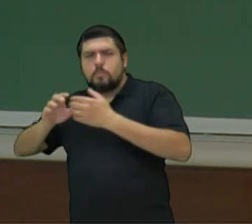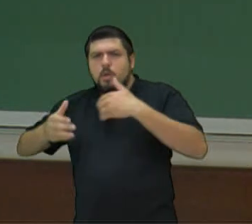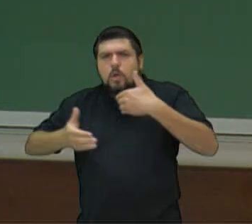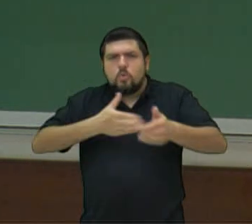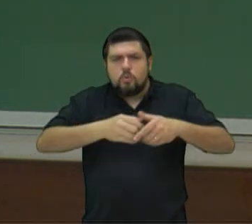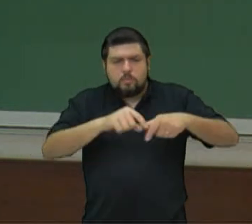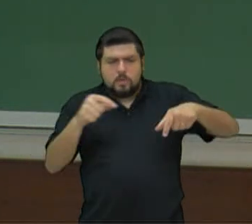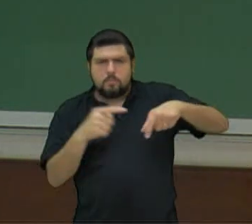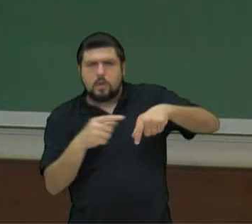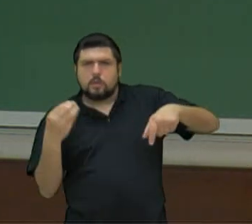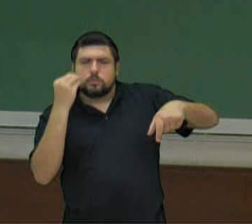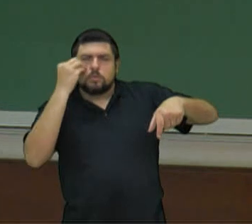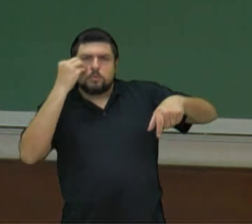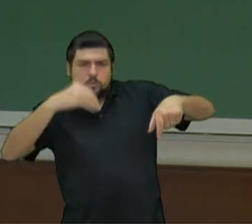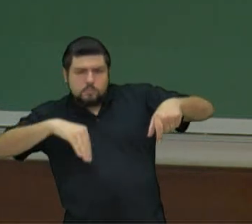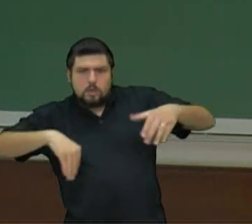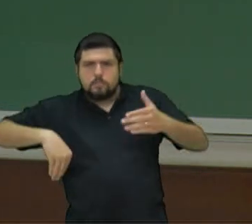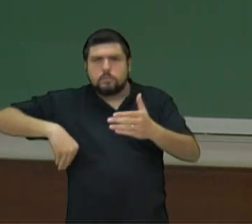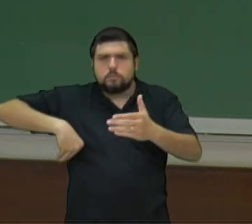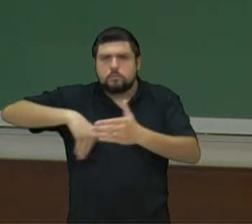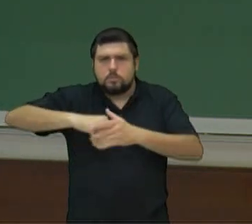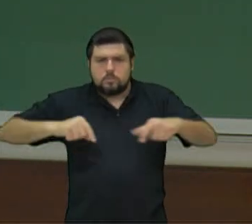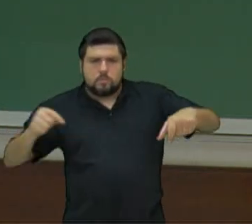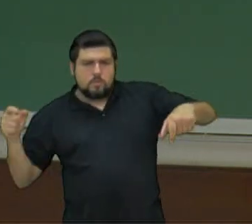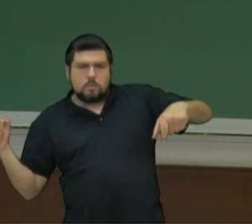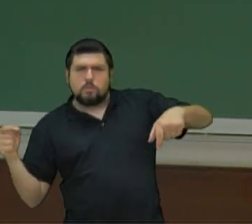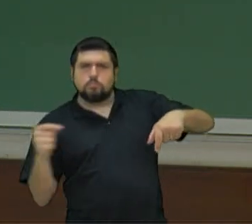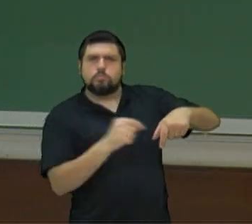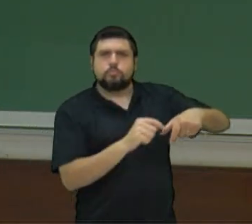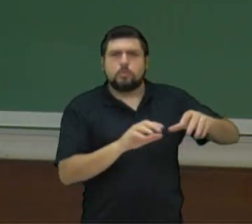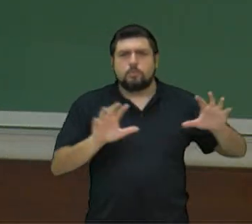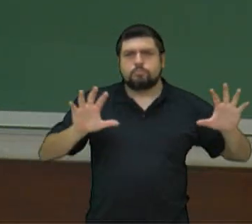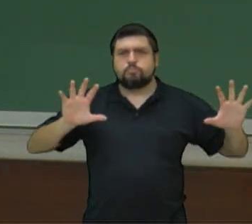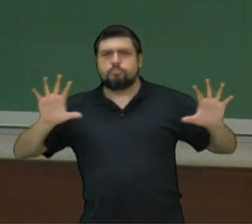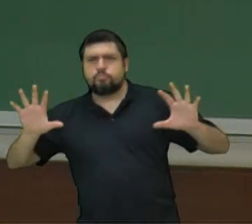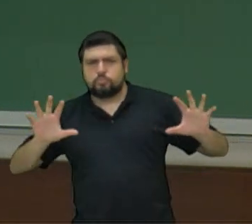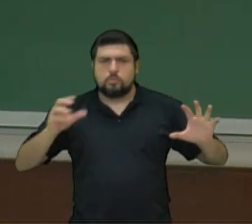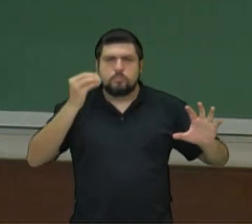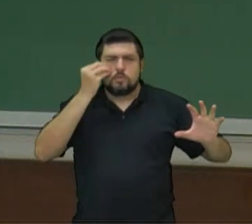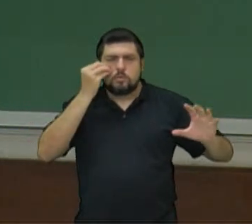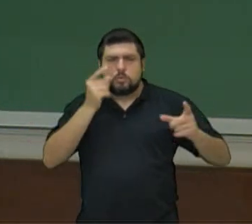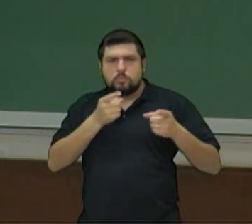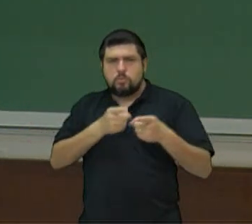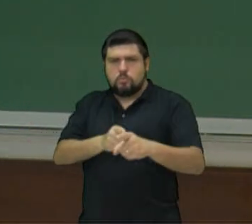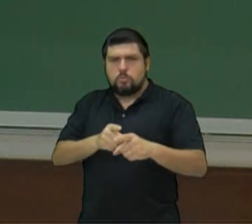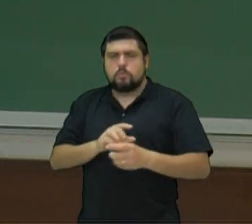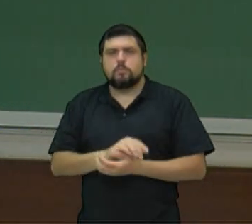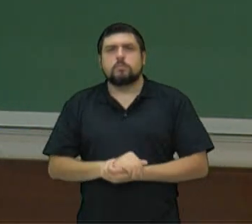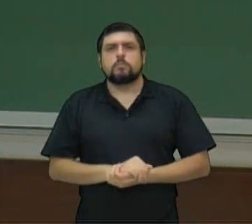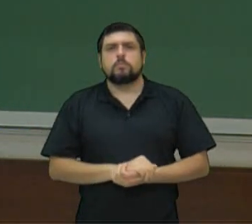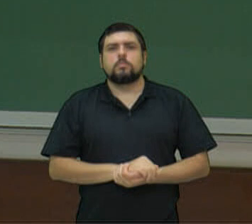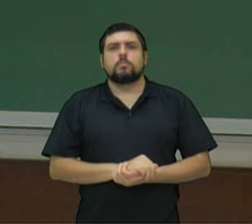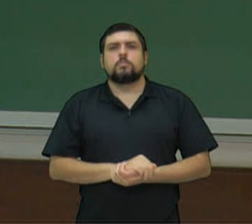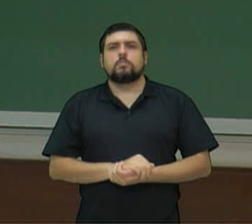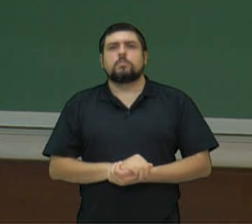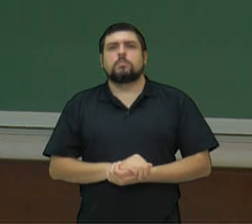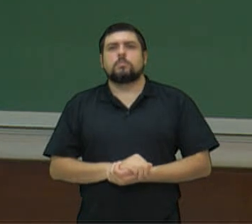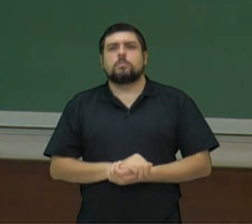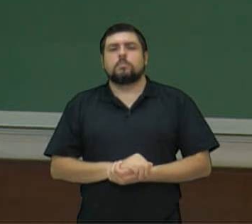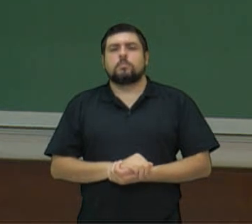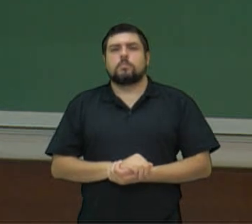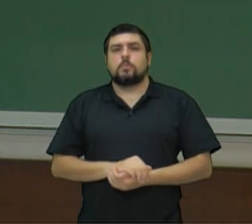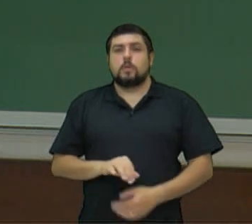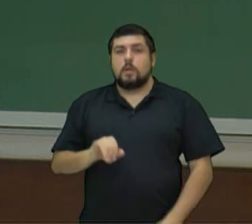qualquer chute, né, que o outro time faça. If, então aqui a gente coloca o de